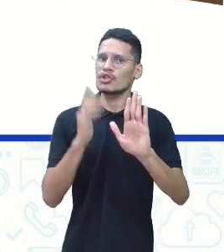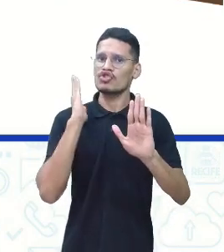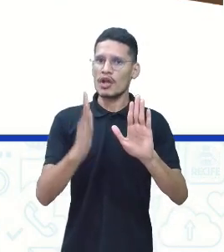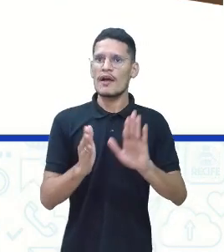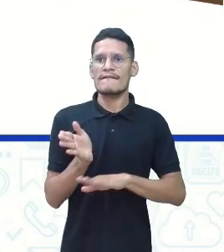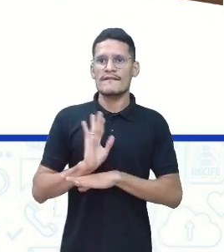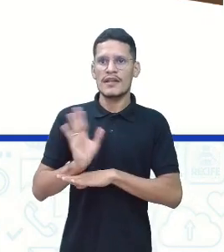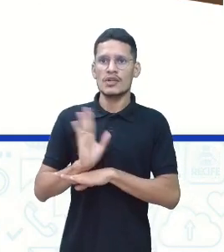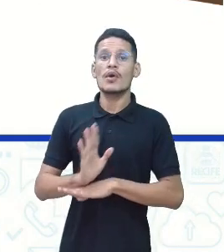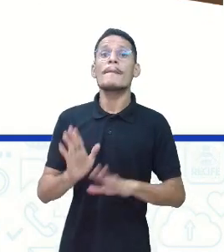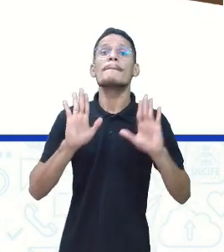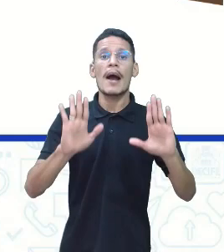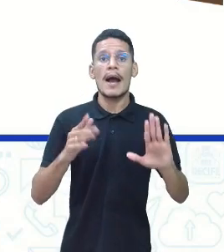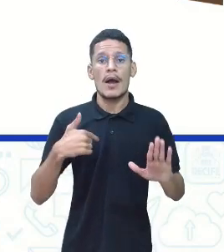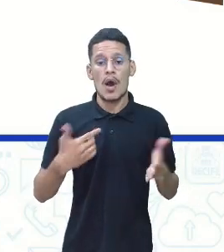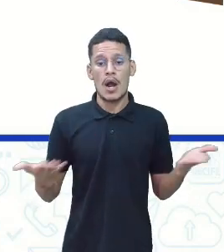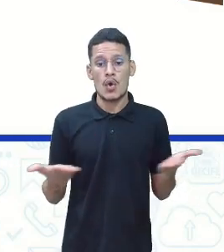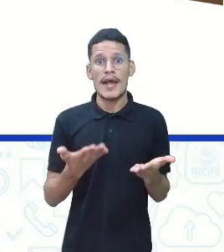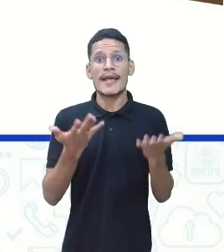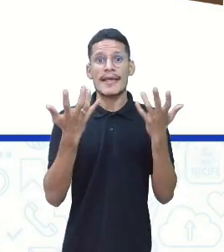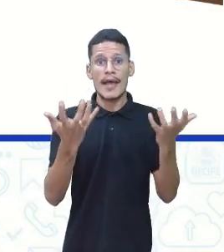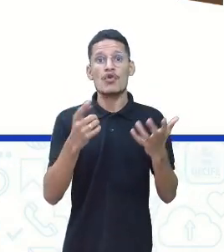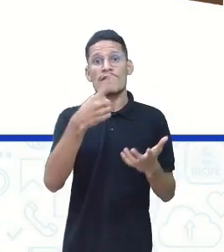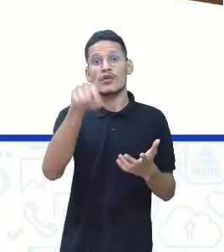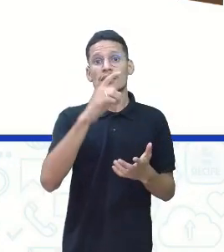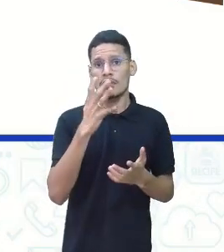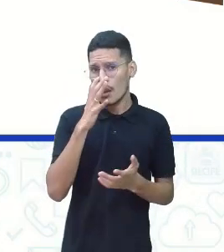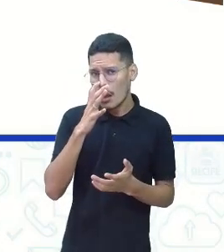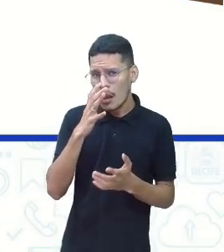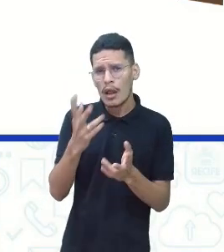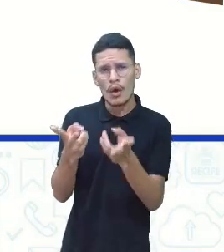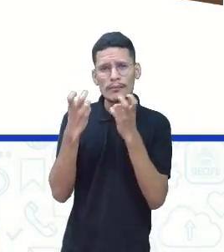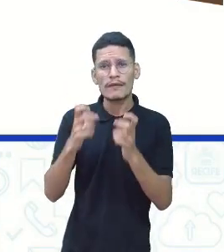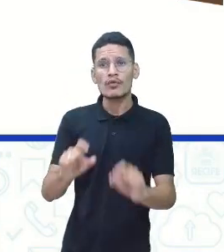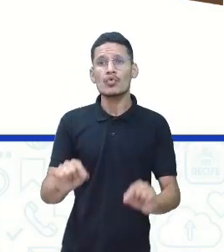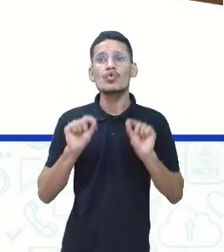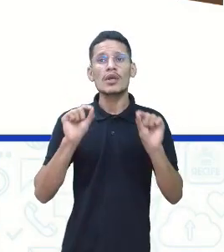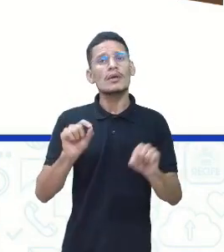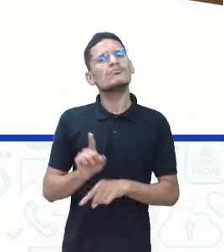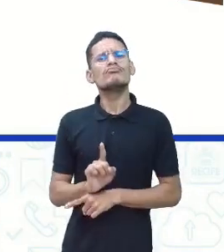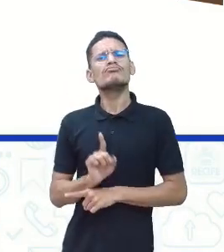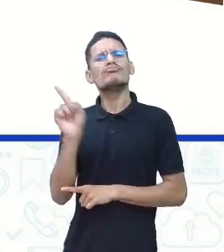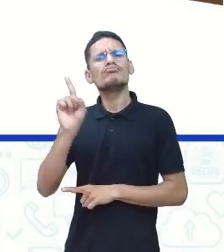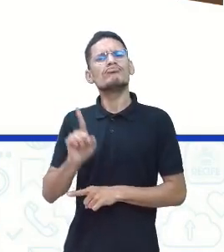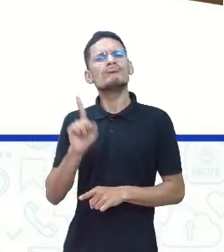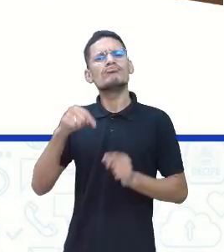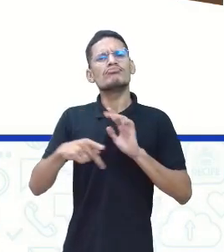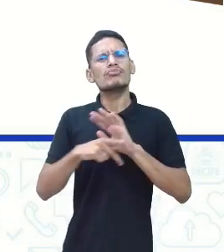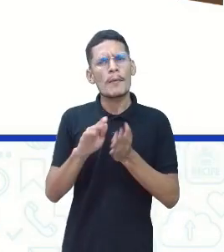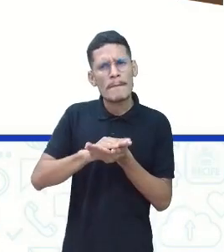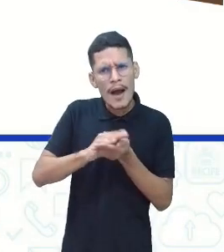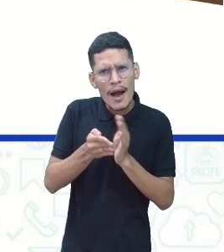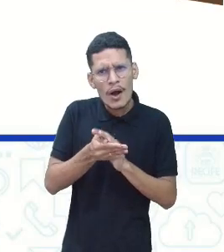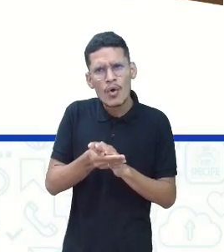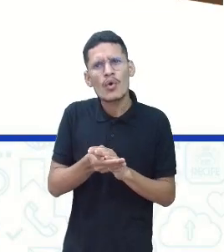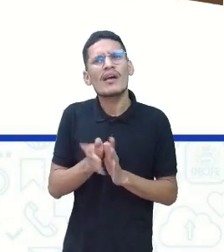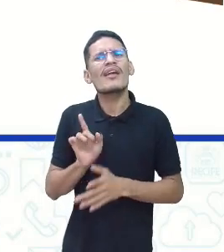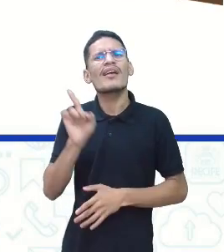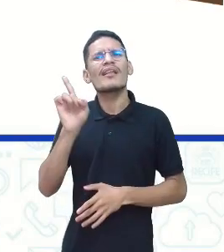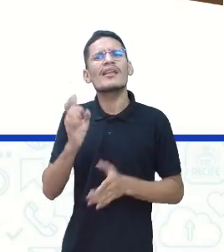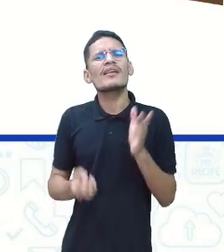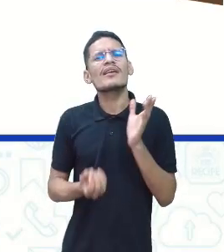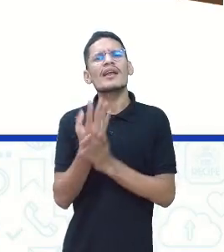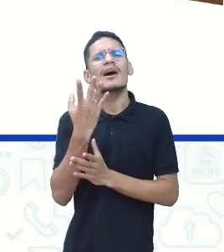vídeo, só que agora eu quero que vocês prestem atenção a outra coisa. Esse recipiente de barro, de argila, ele está